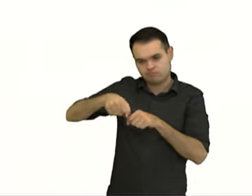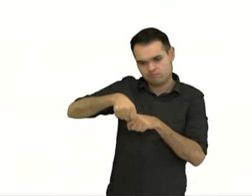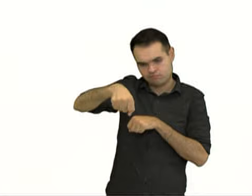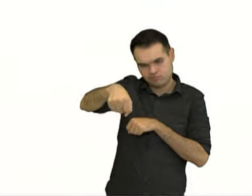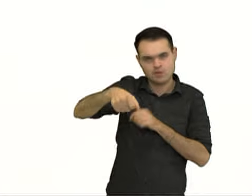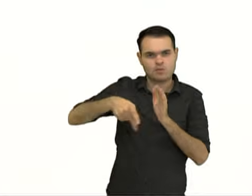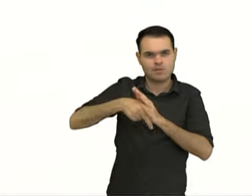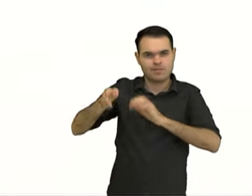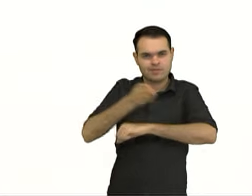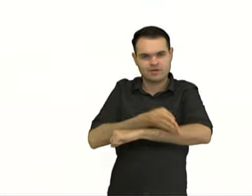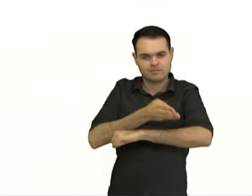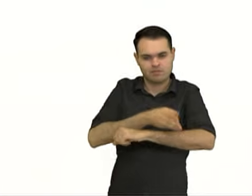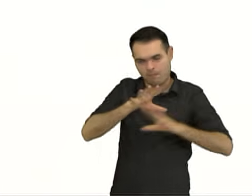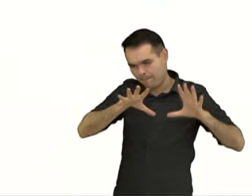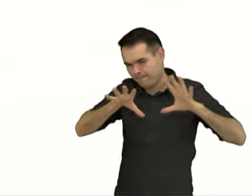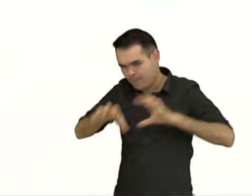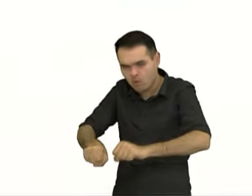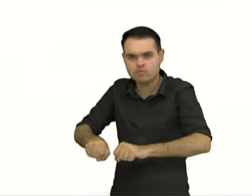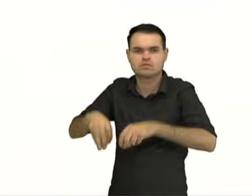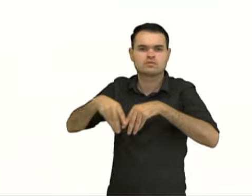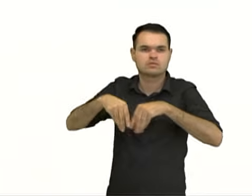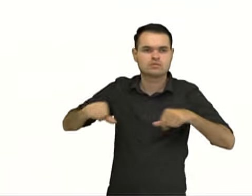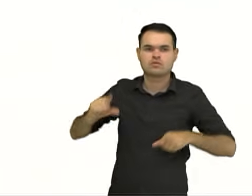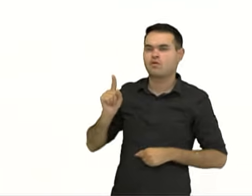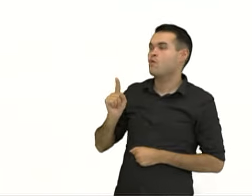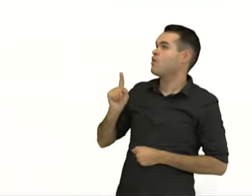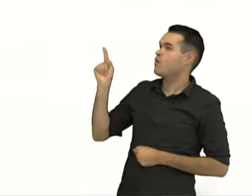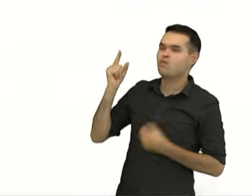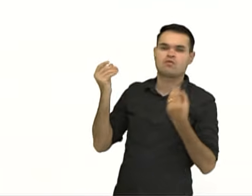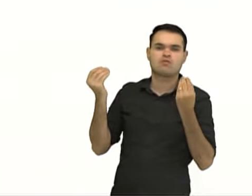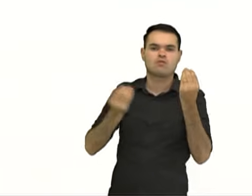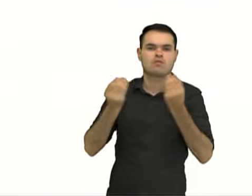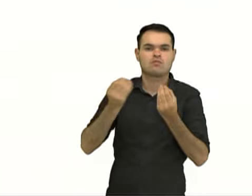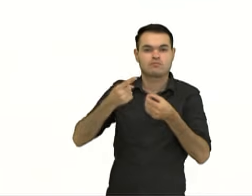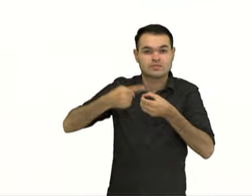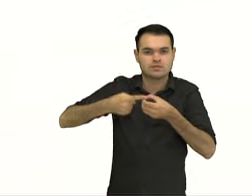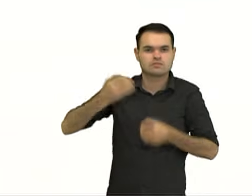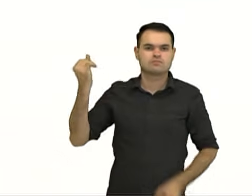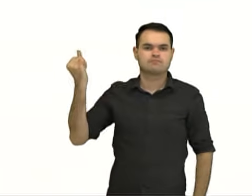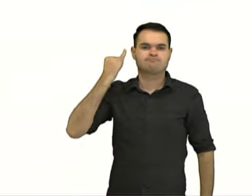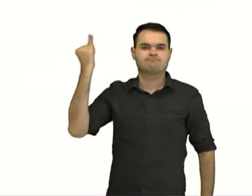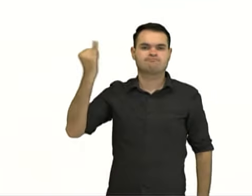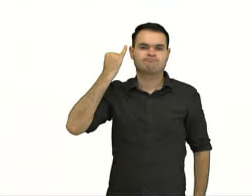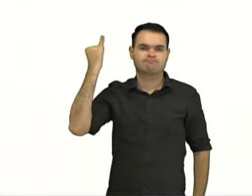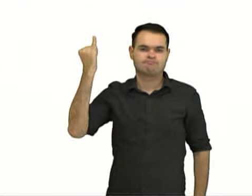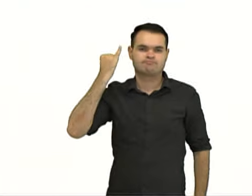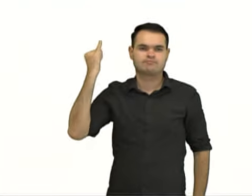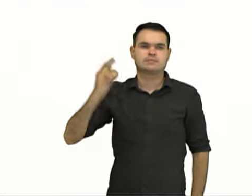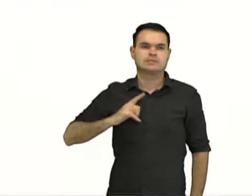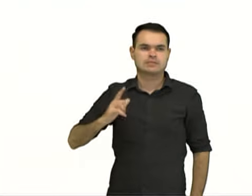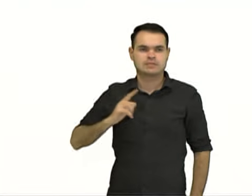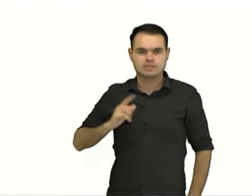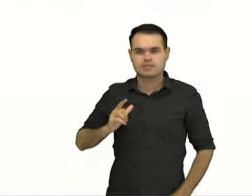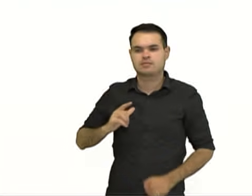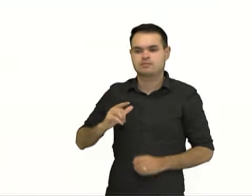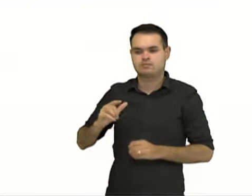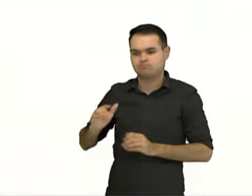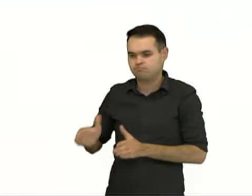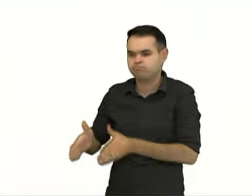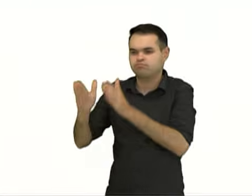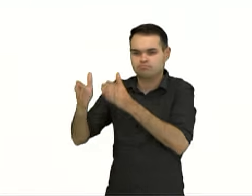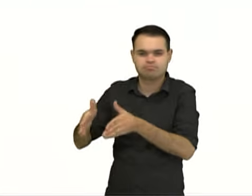tomada da cidade de Jerusalém. Veja como ela é representada, uma cidade importante ali, né? Os prédios, né? Aonde